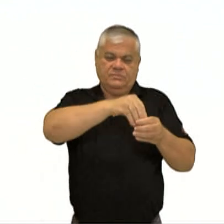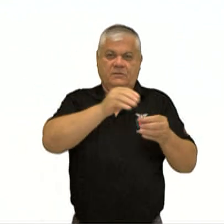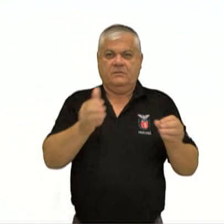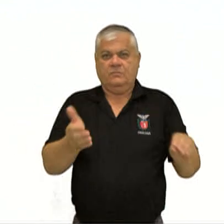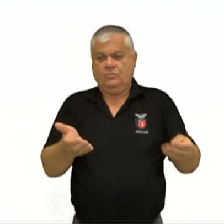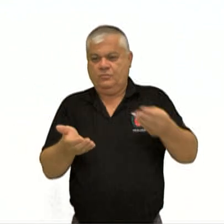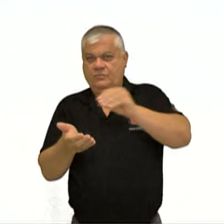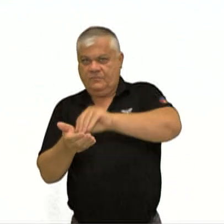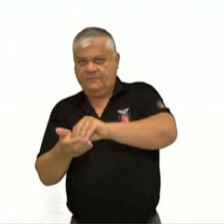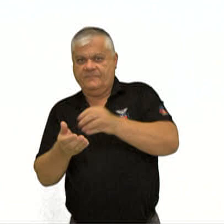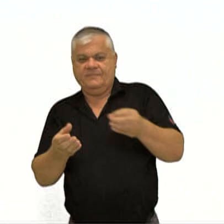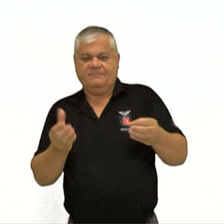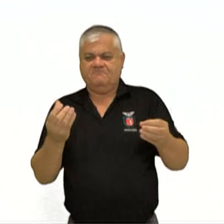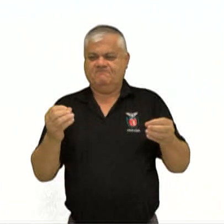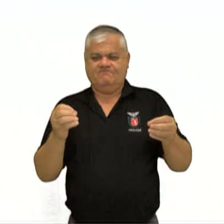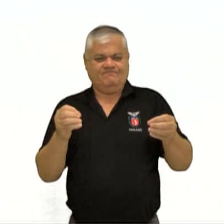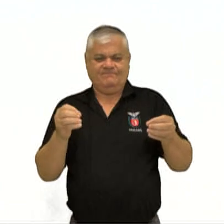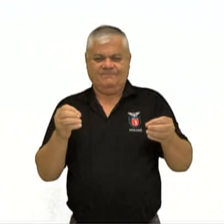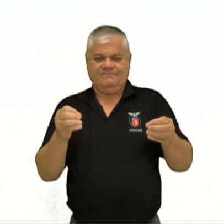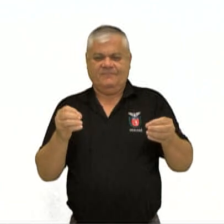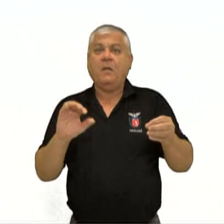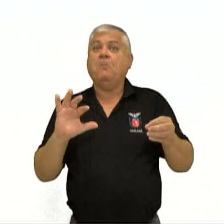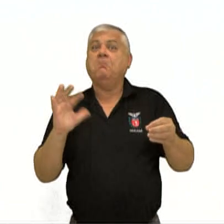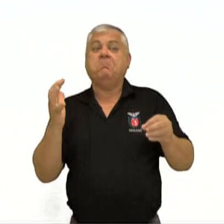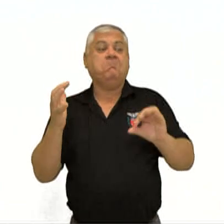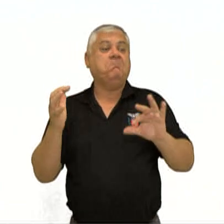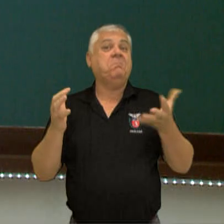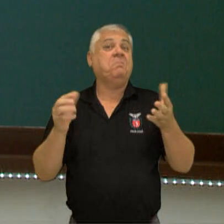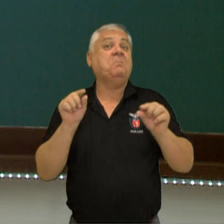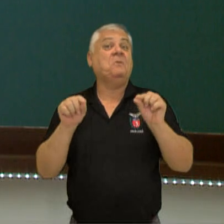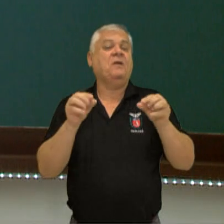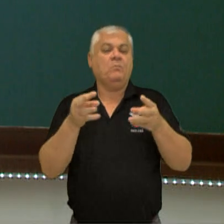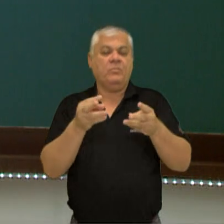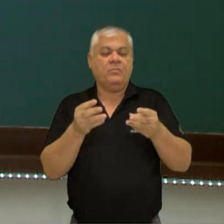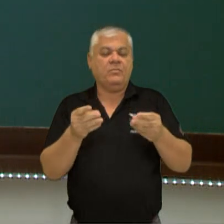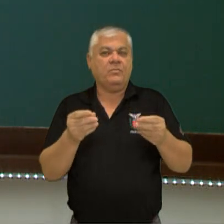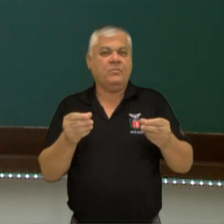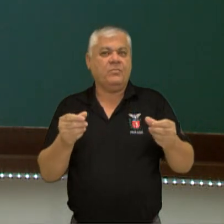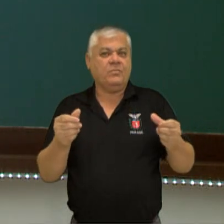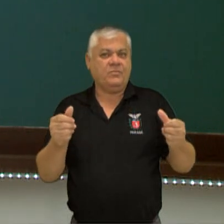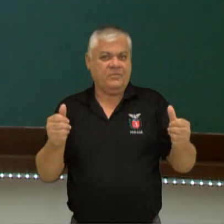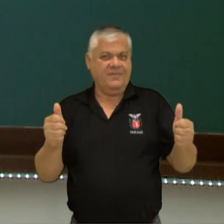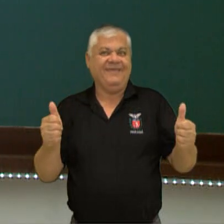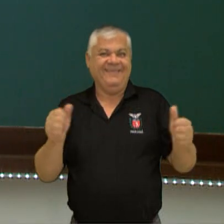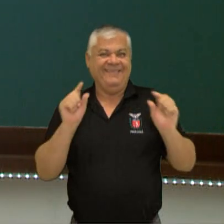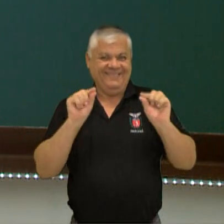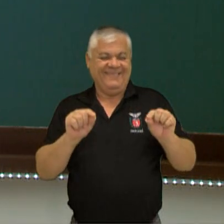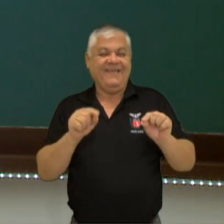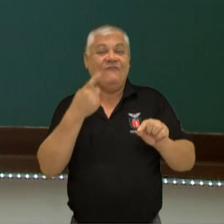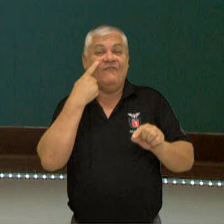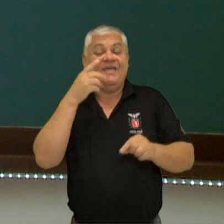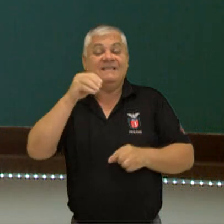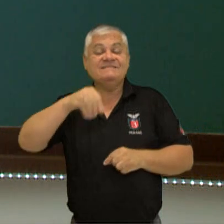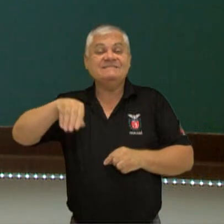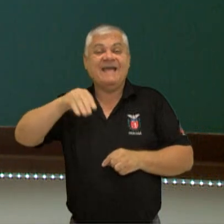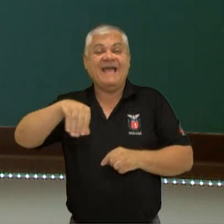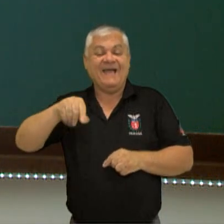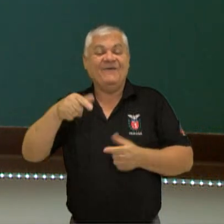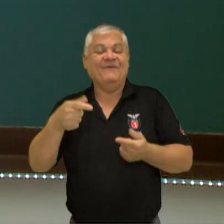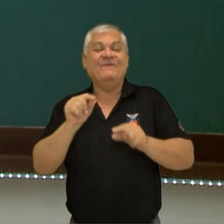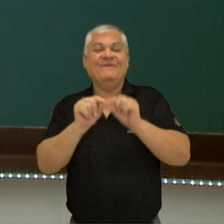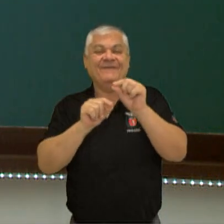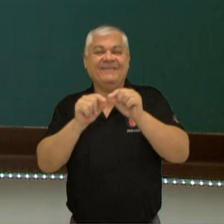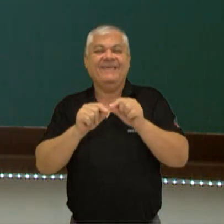em outro, e vai vendo o comportamento aí da saturação e da solubilidade do nosso sal de cozinha dentro dos